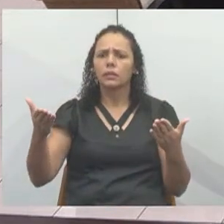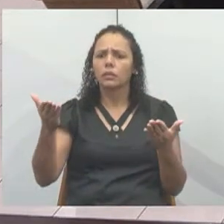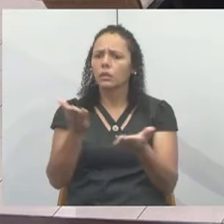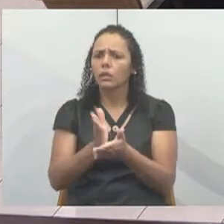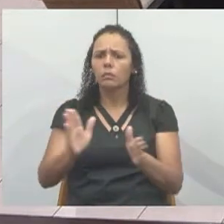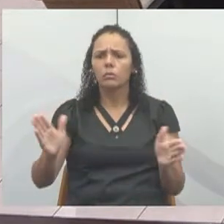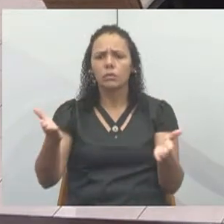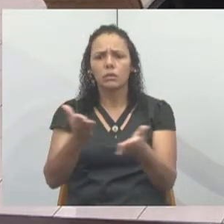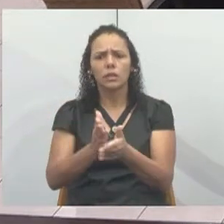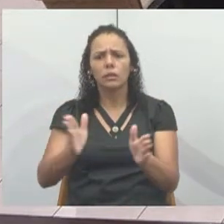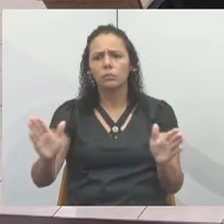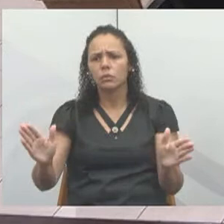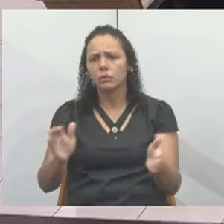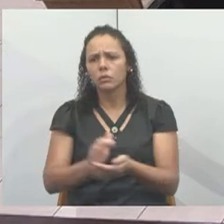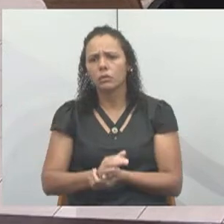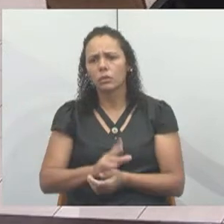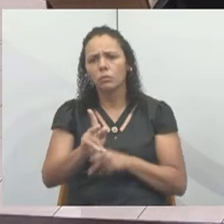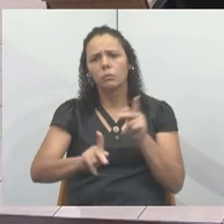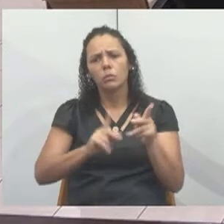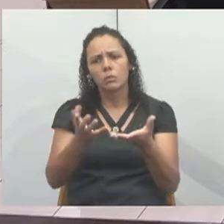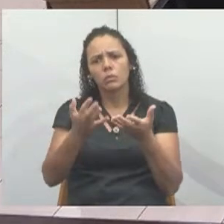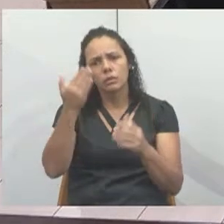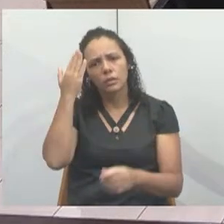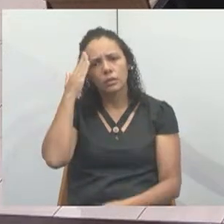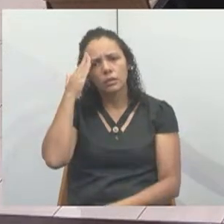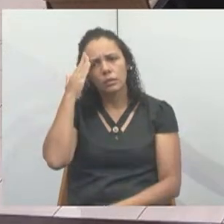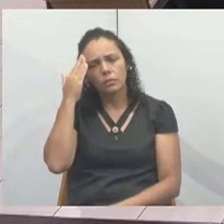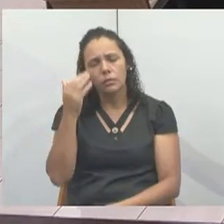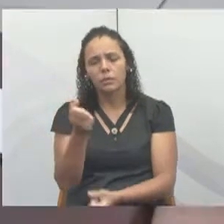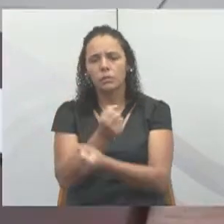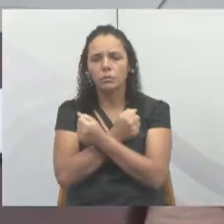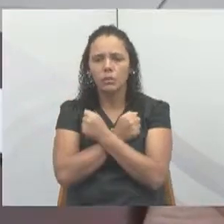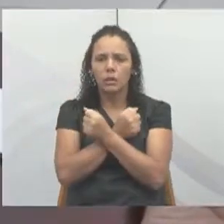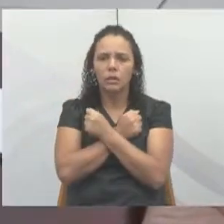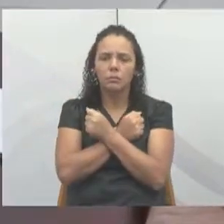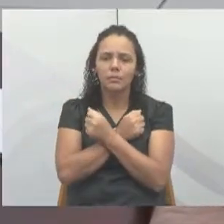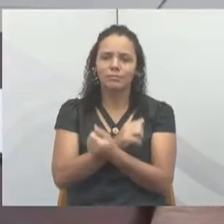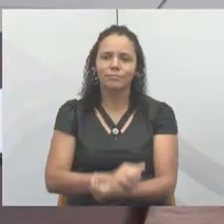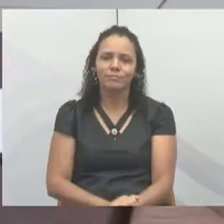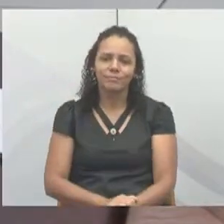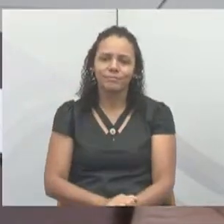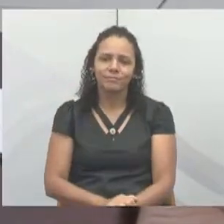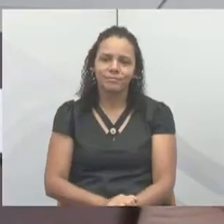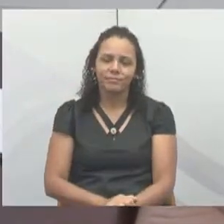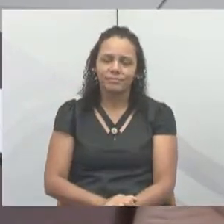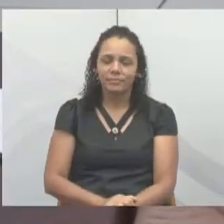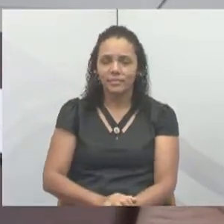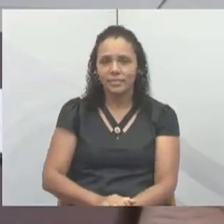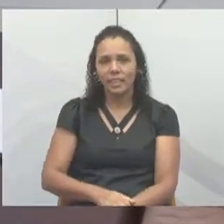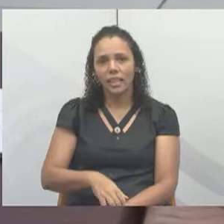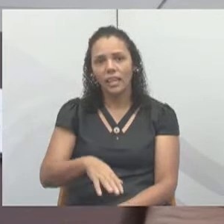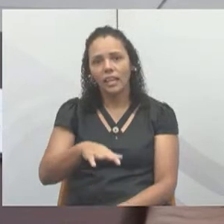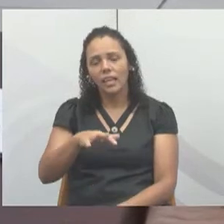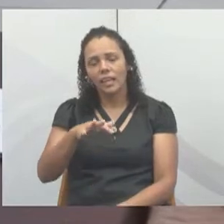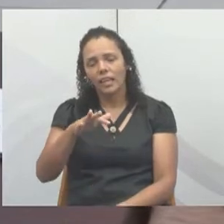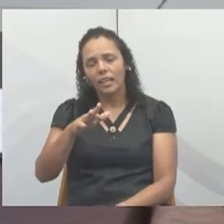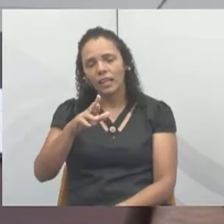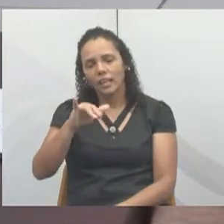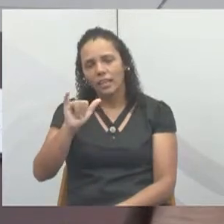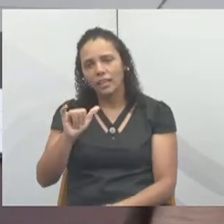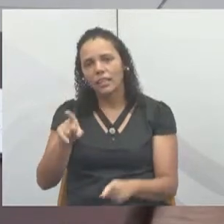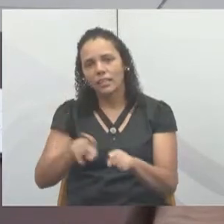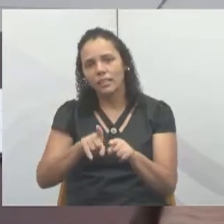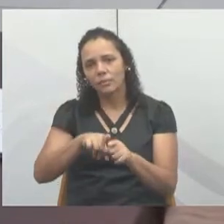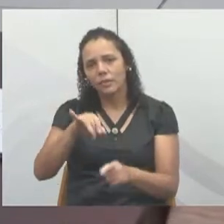pergunta, não vou mais questionar, o povo quer saber. Eu quero mandar um abraço agora pro tio Ri e também pro tio Itra lá do Parque Imperial, que